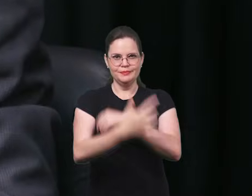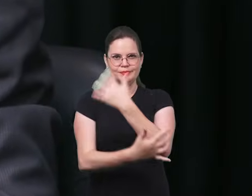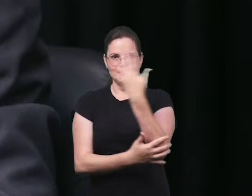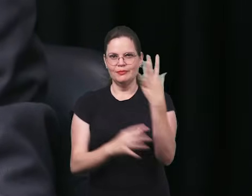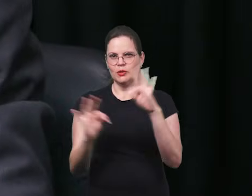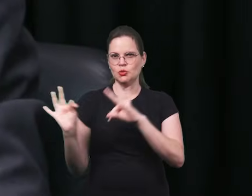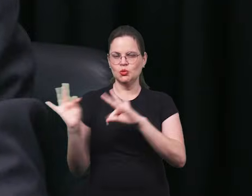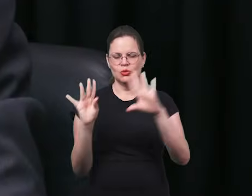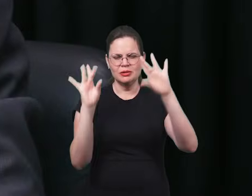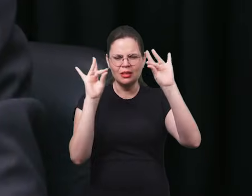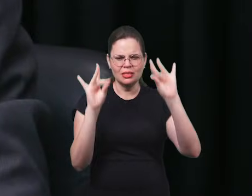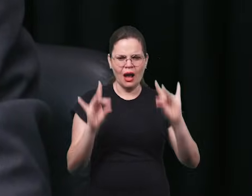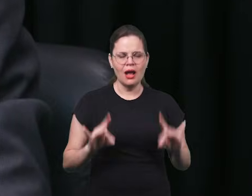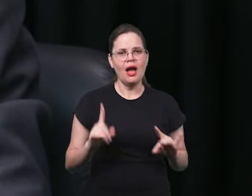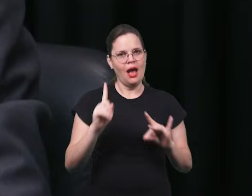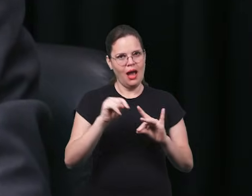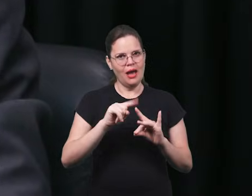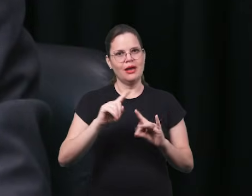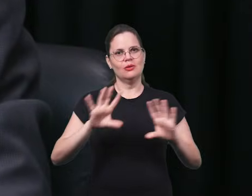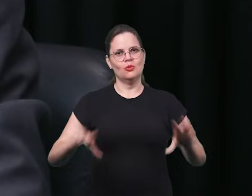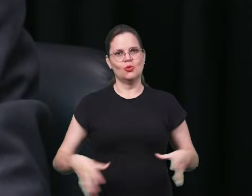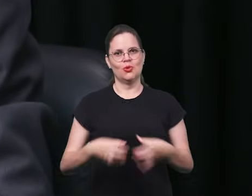em que cada um